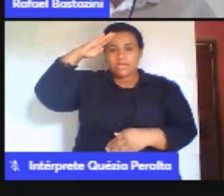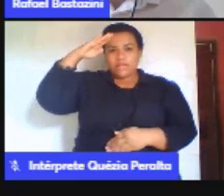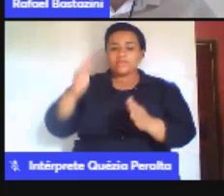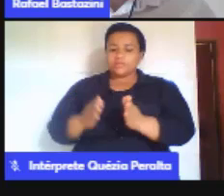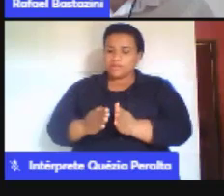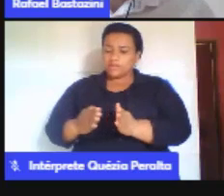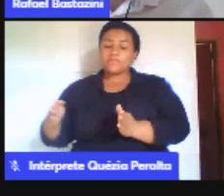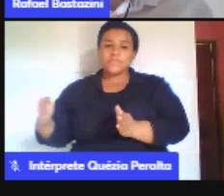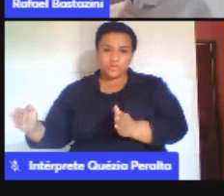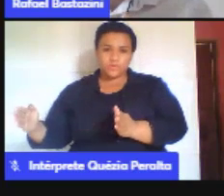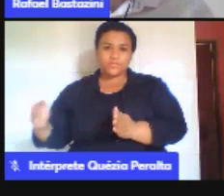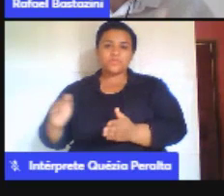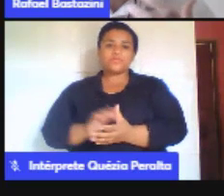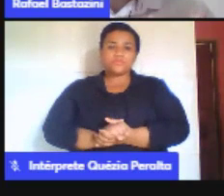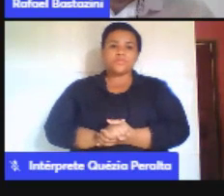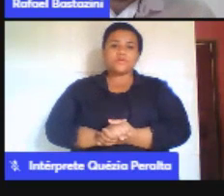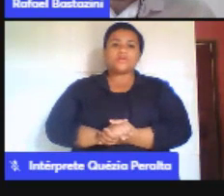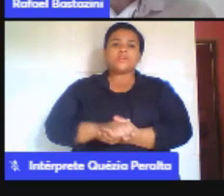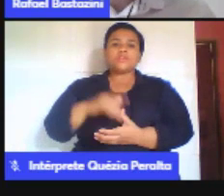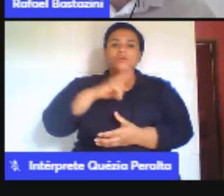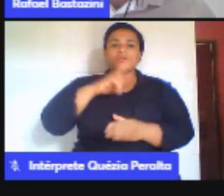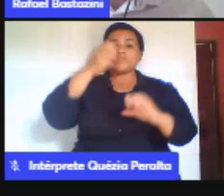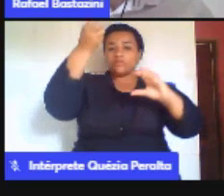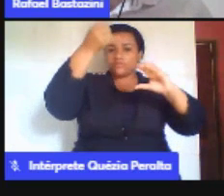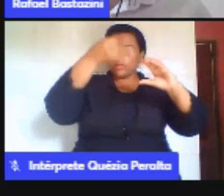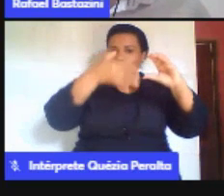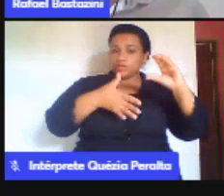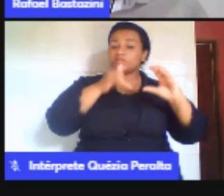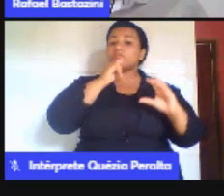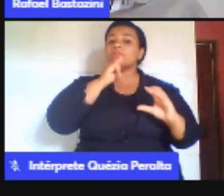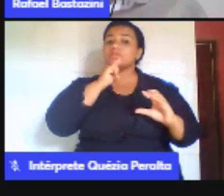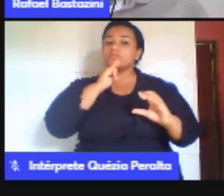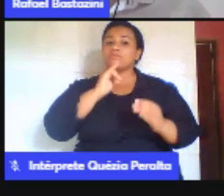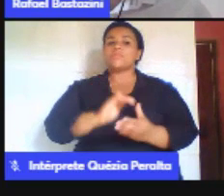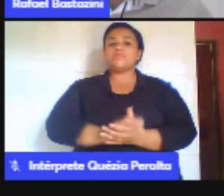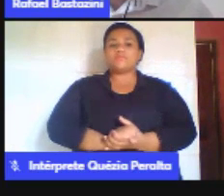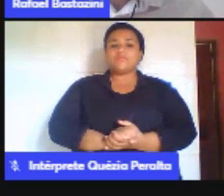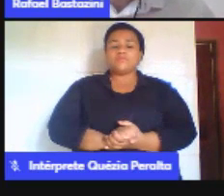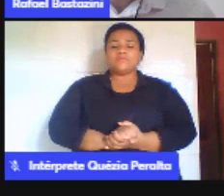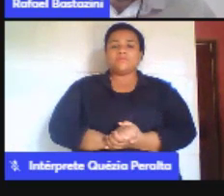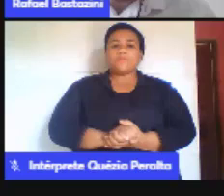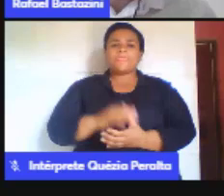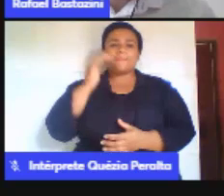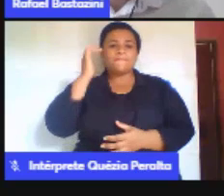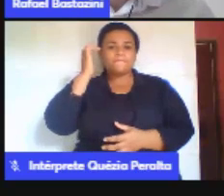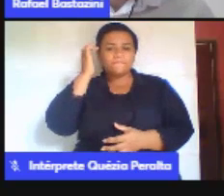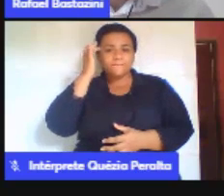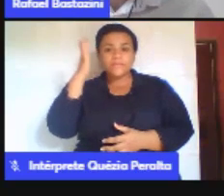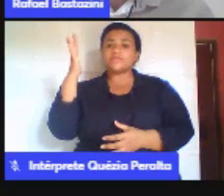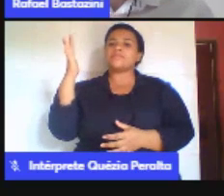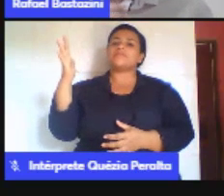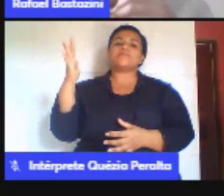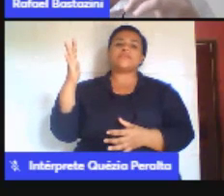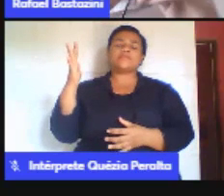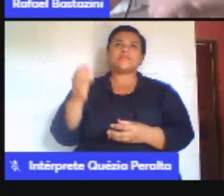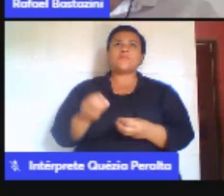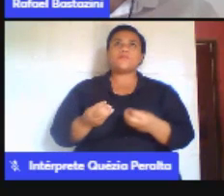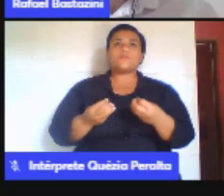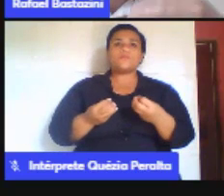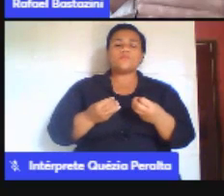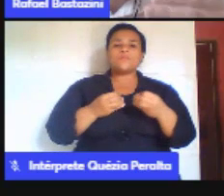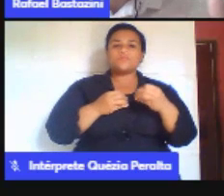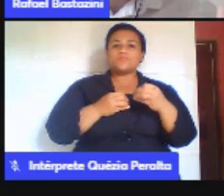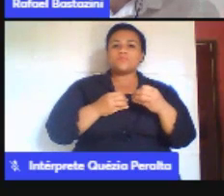que tinha como característica, por exemplo, a facilitação do crédito agrícola,